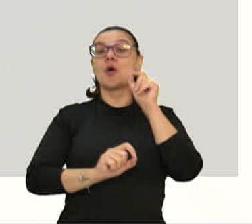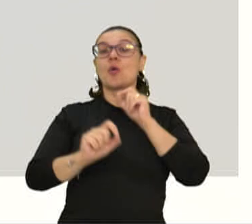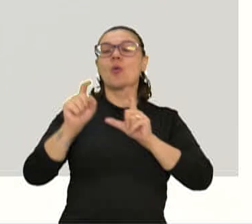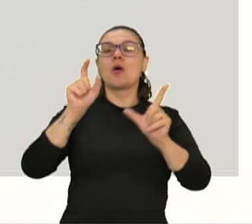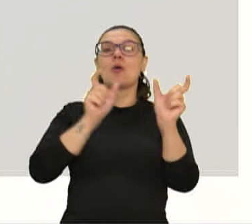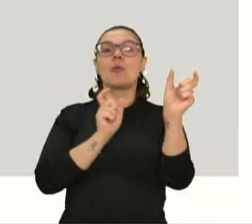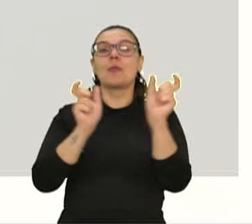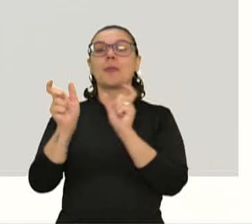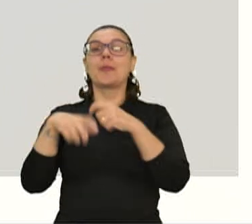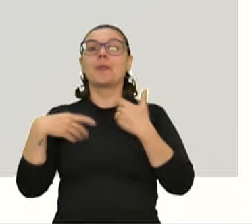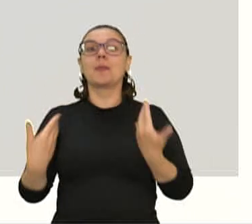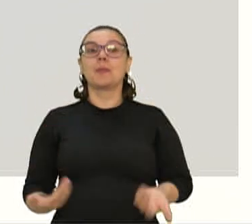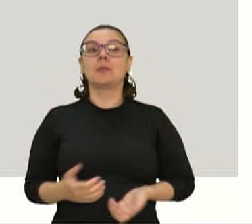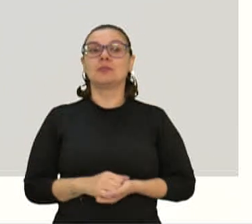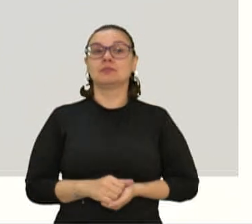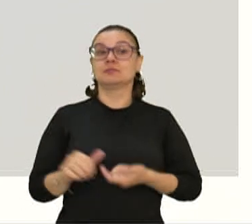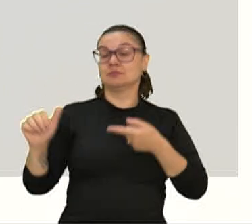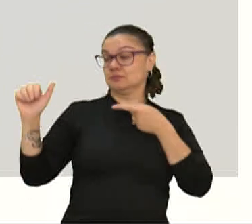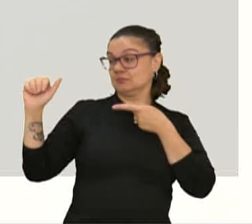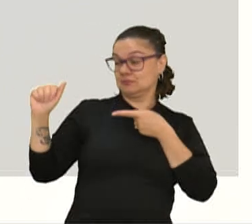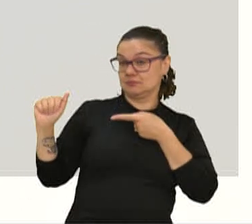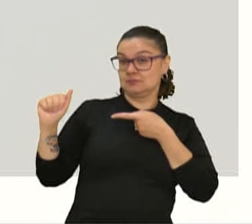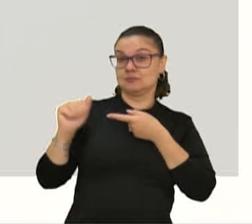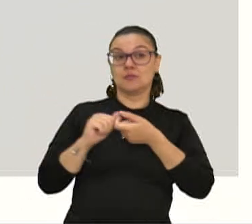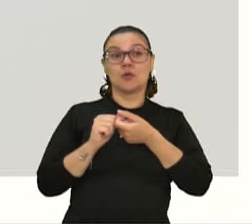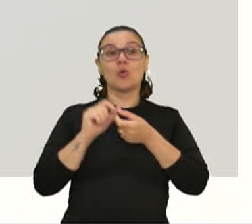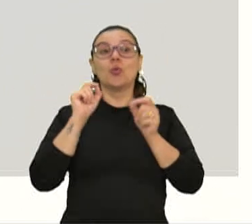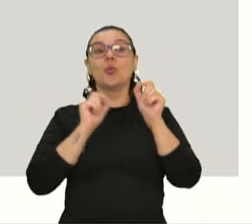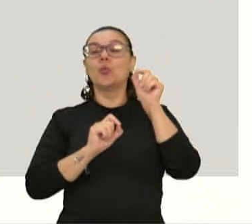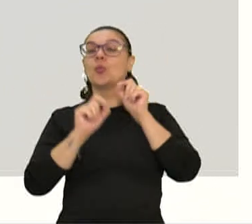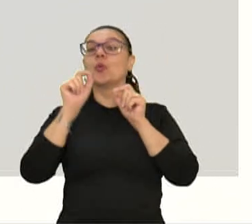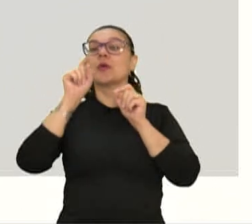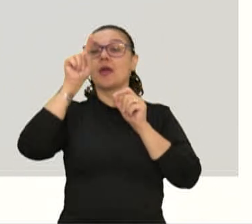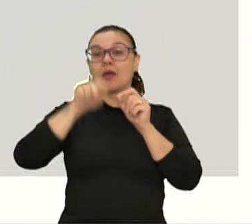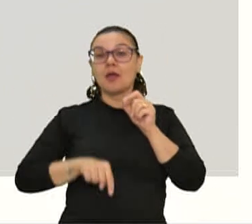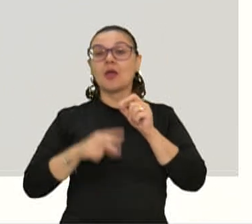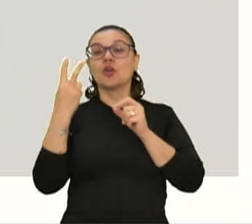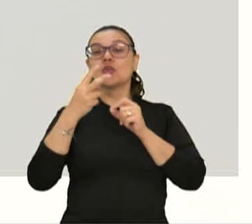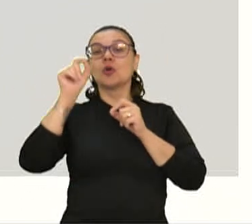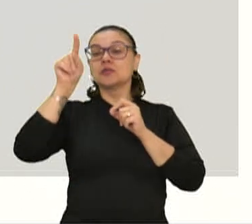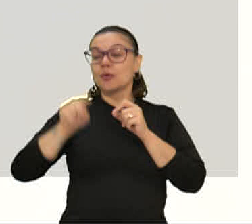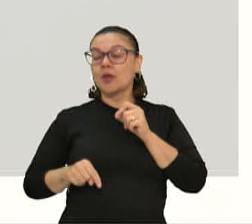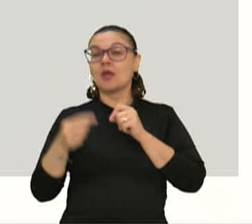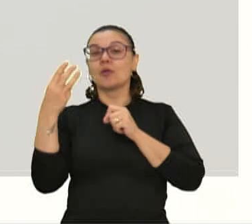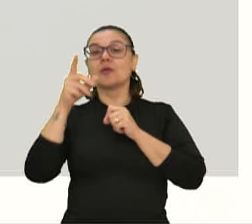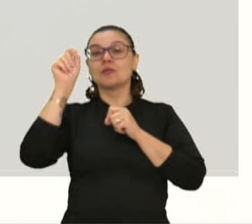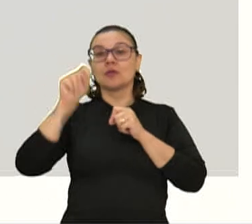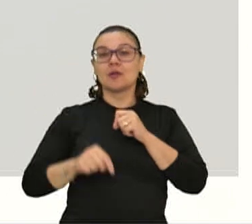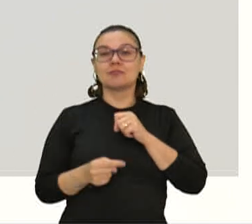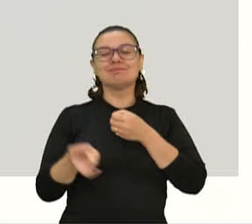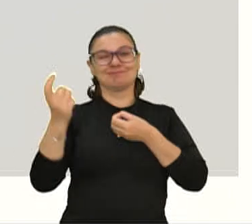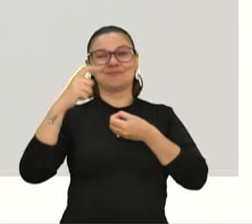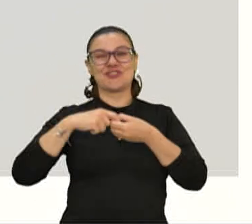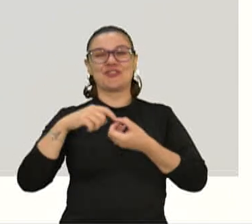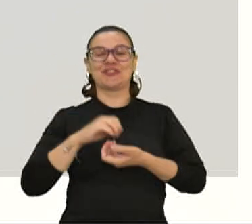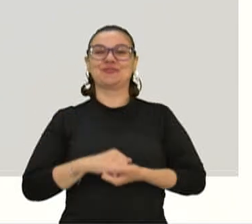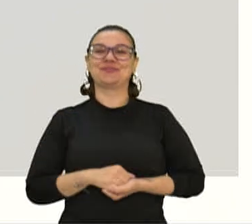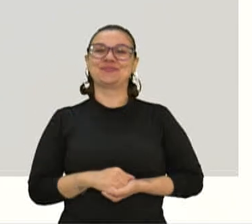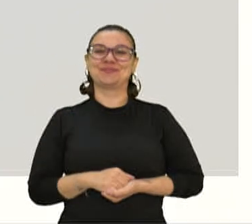referem-se respectivamente a... Então, 1 é o quê? O 2 é o quê? E o 3 é o quê? Eu já venho.